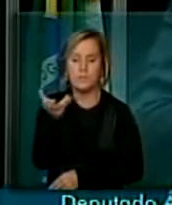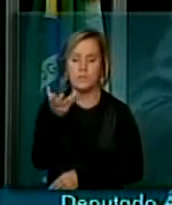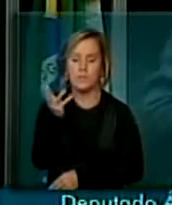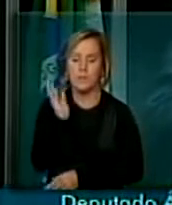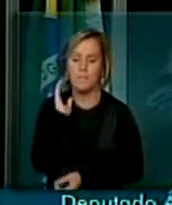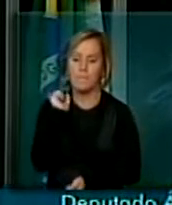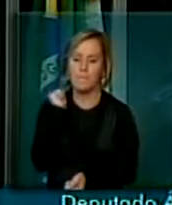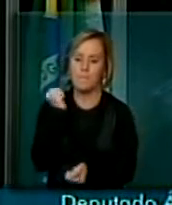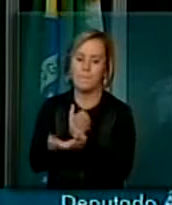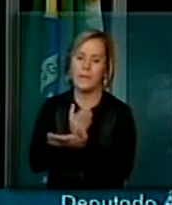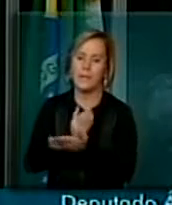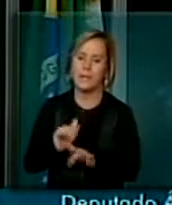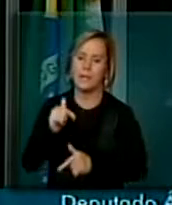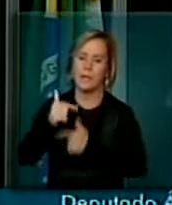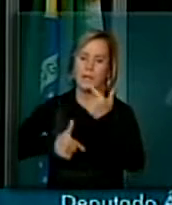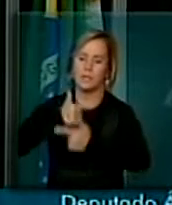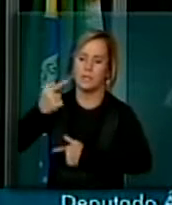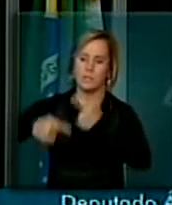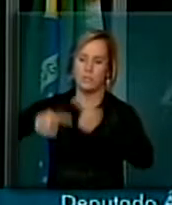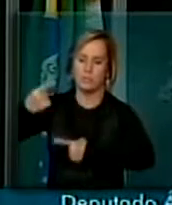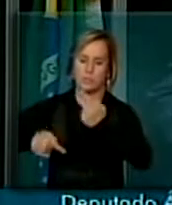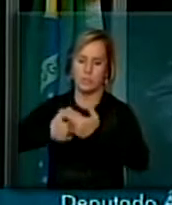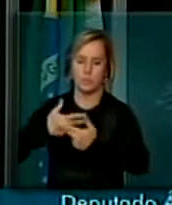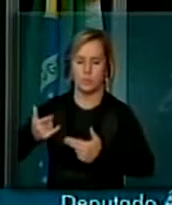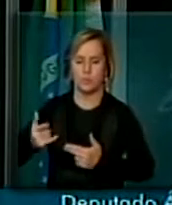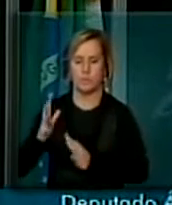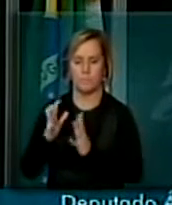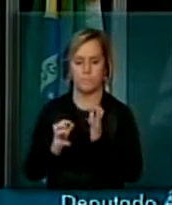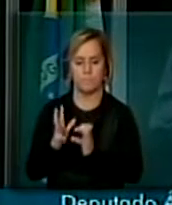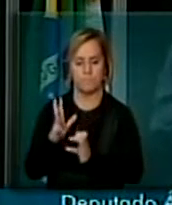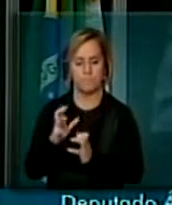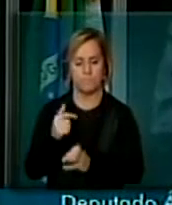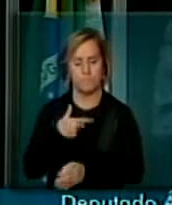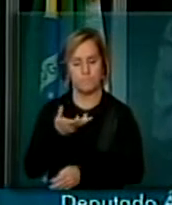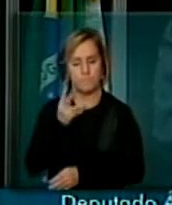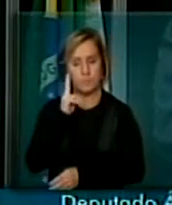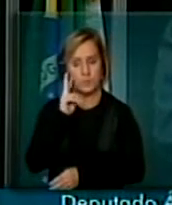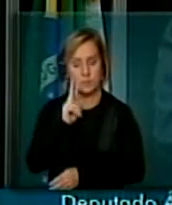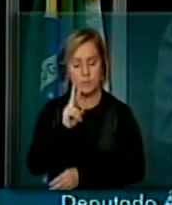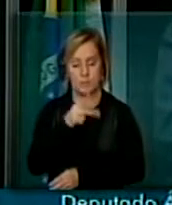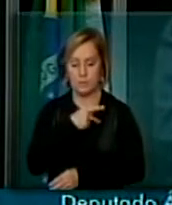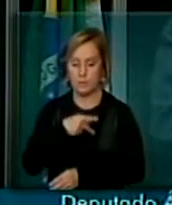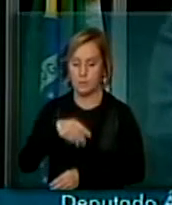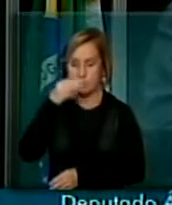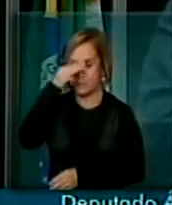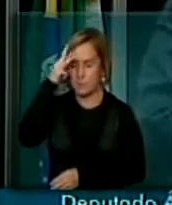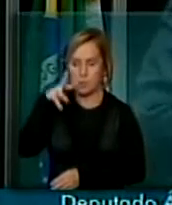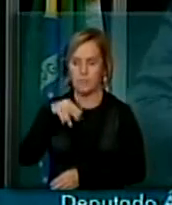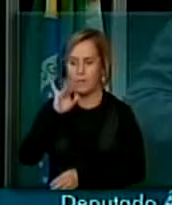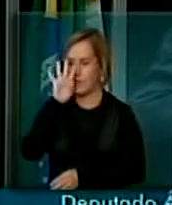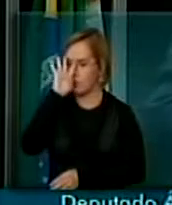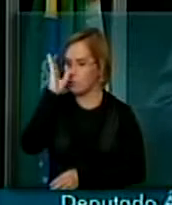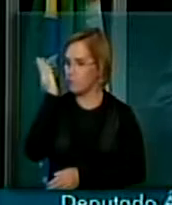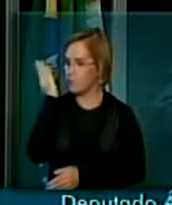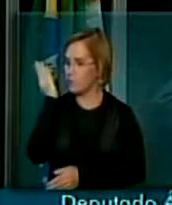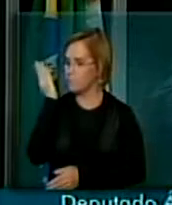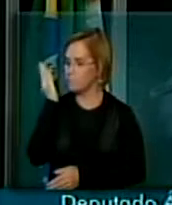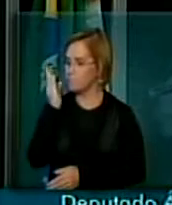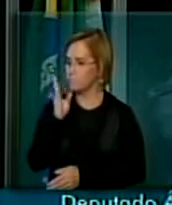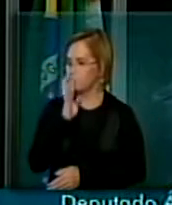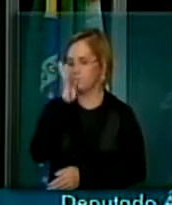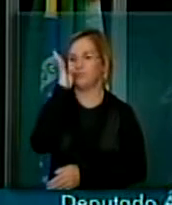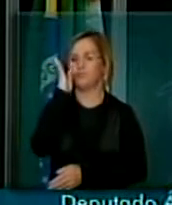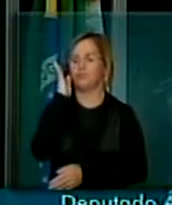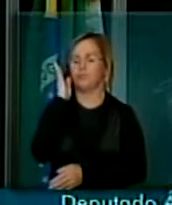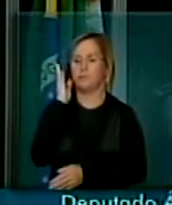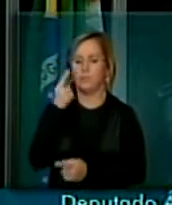basta nessa indefinição. Quero crer que a sua excelência adotará uma medida drástica nos próximos dias. Por quê? Porque eu